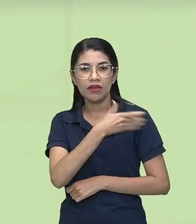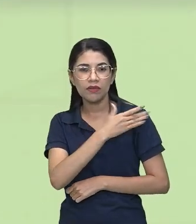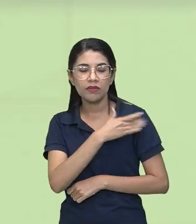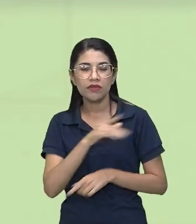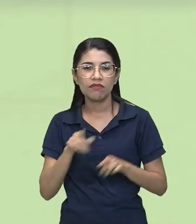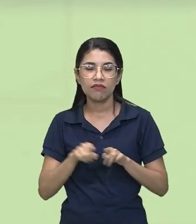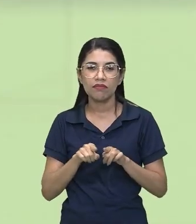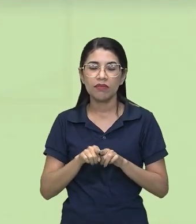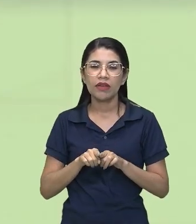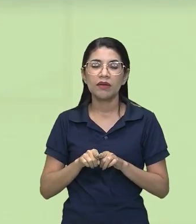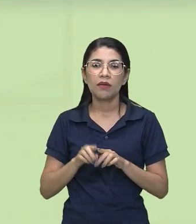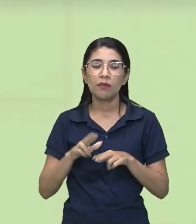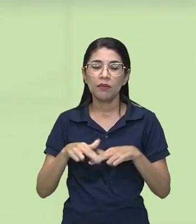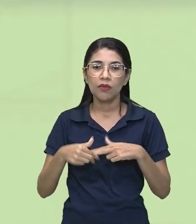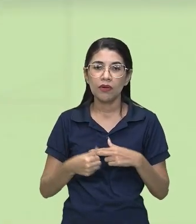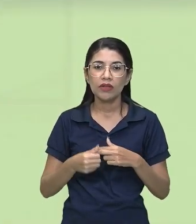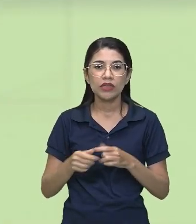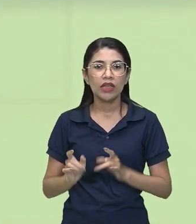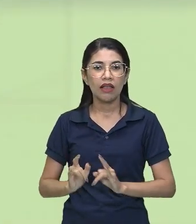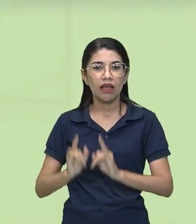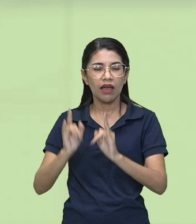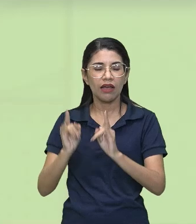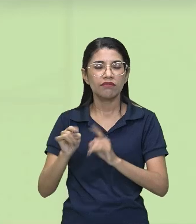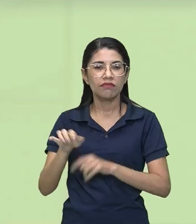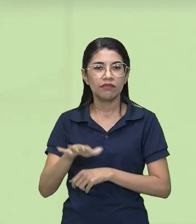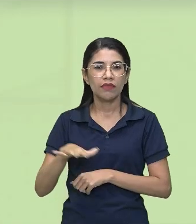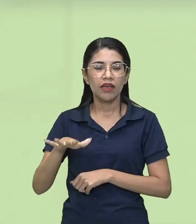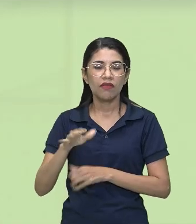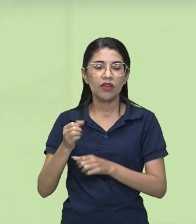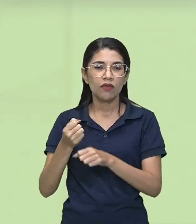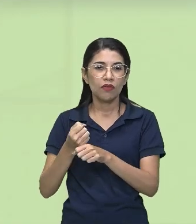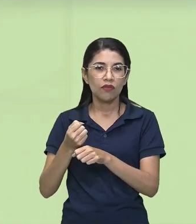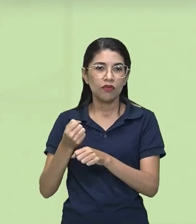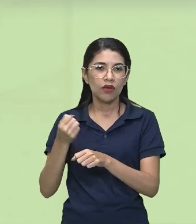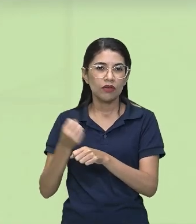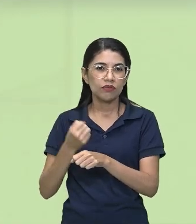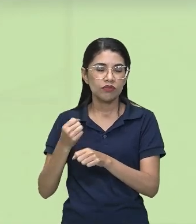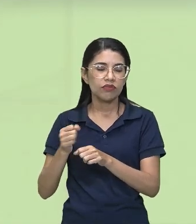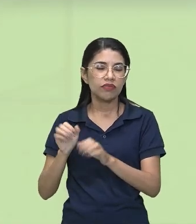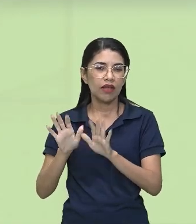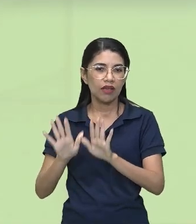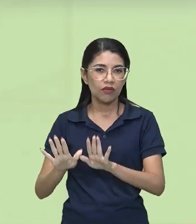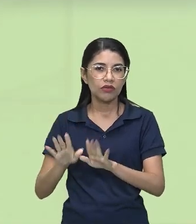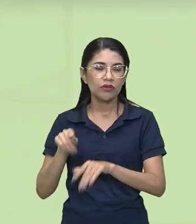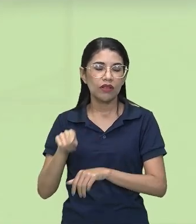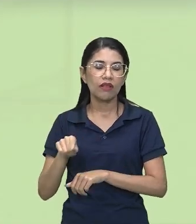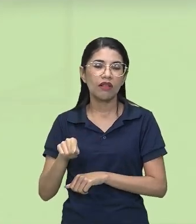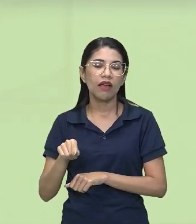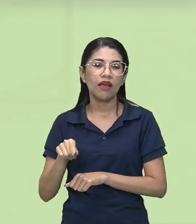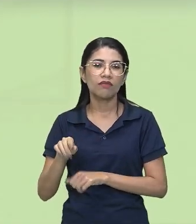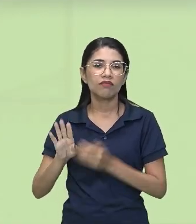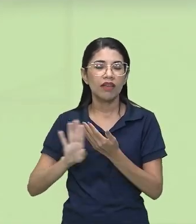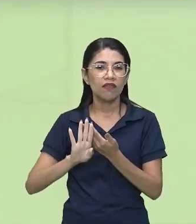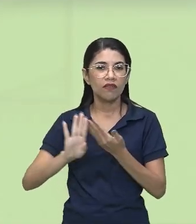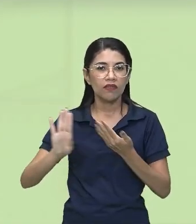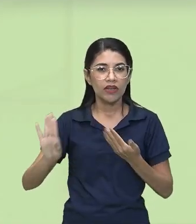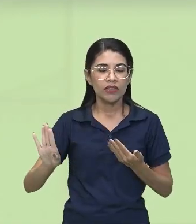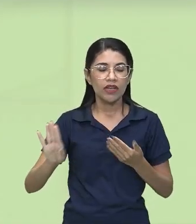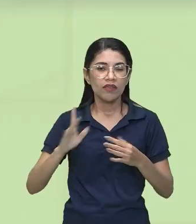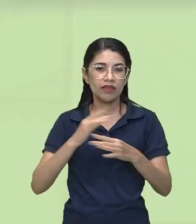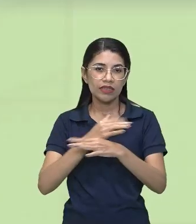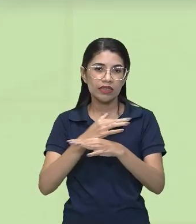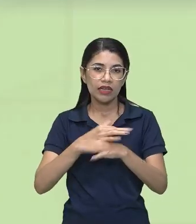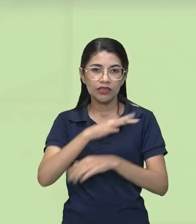geral. Por isso, o leprosário ficou ficou sendo estabelecido em um local afastado da cidade de